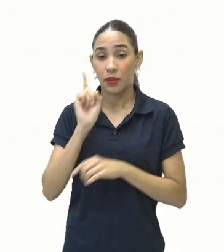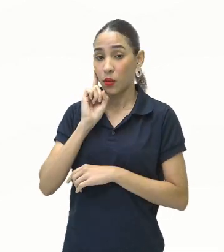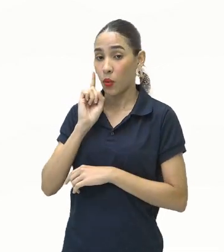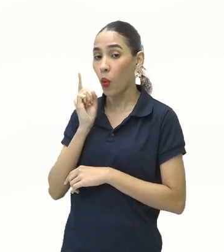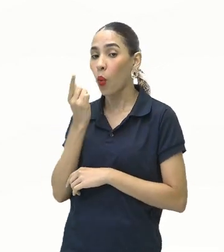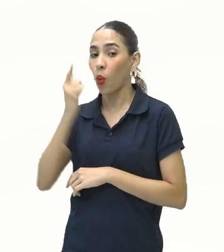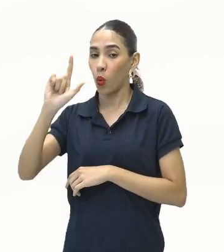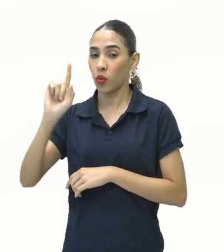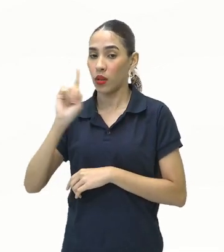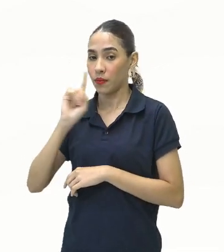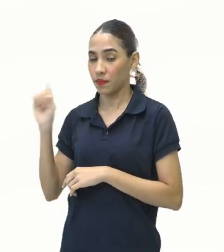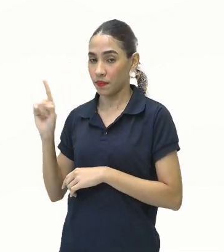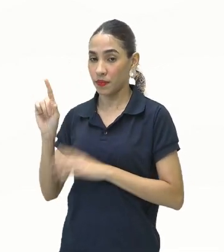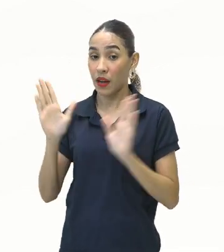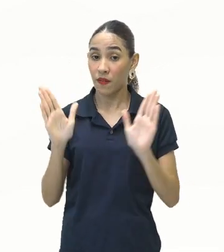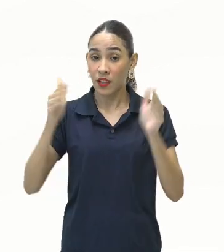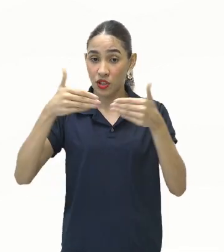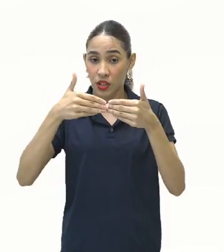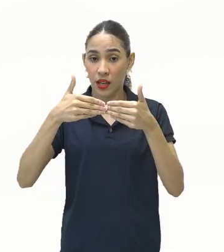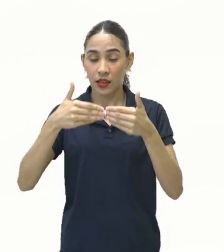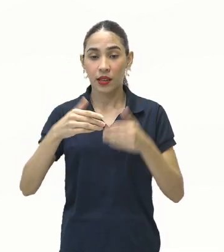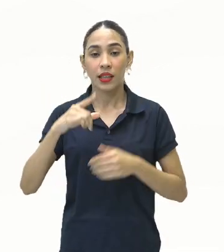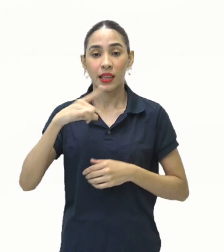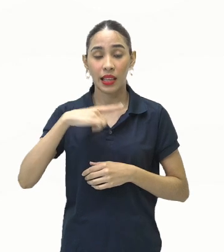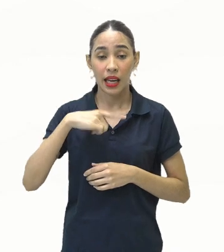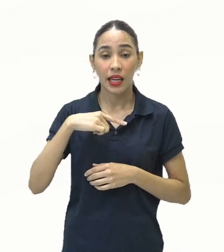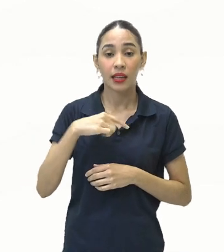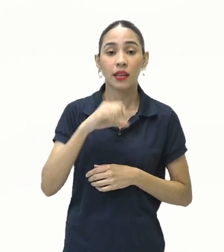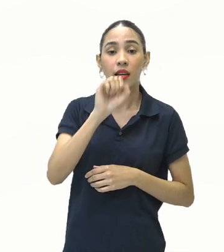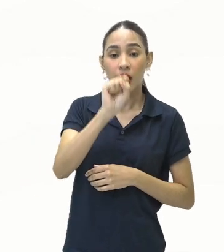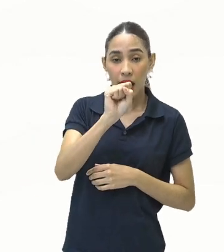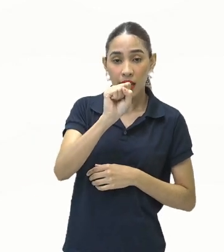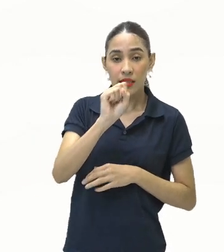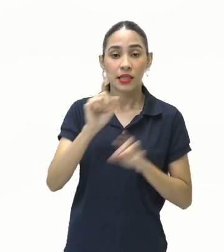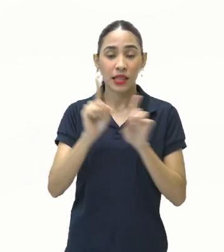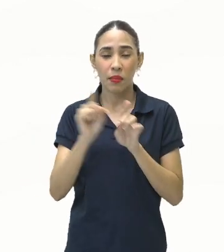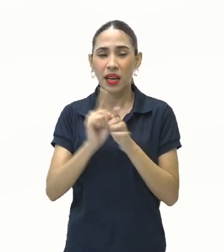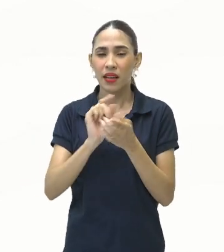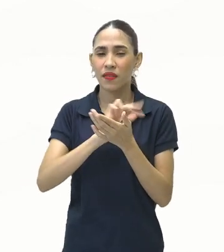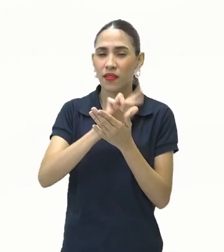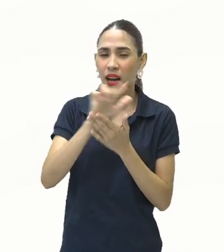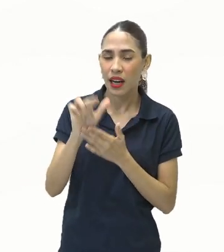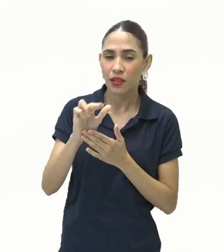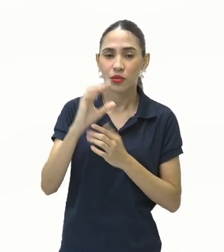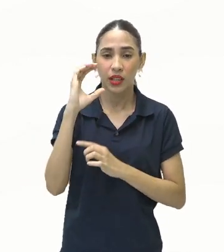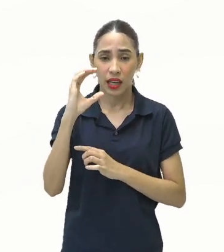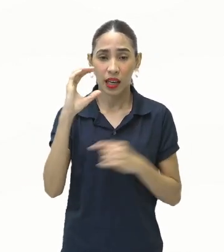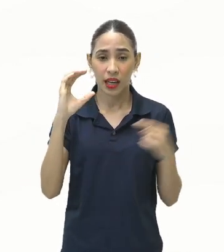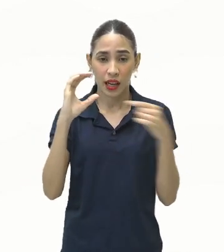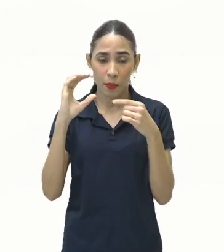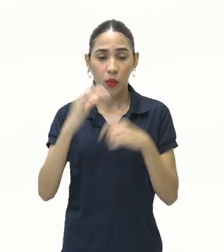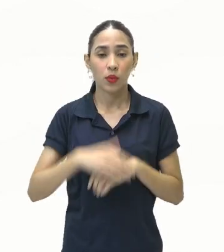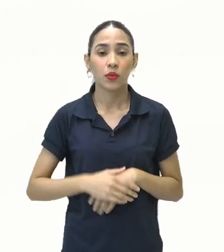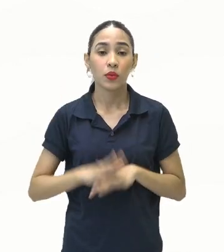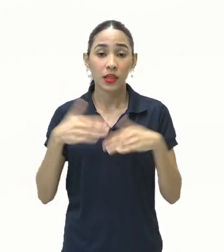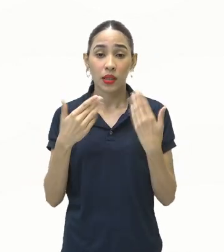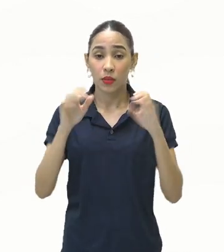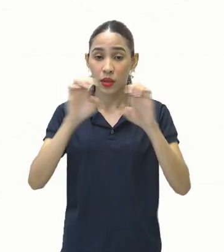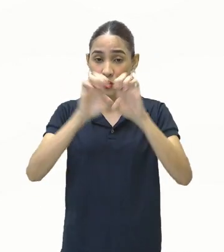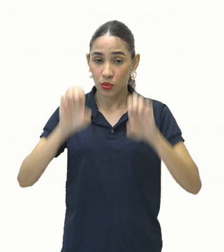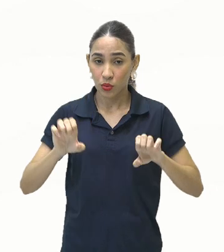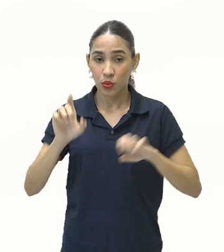ó, onde nós temos o enxofre, né? Vários carbonos. Então, essa estrutura